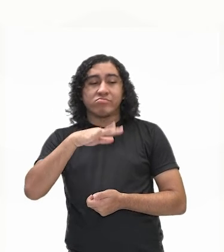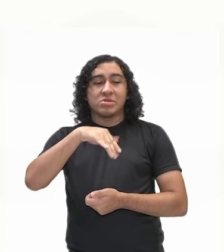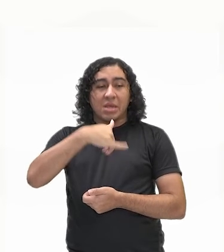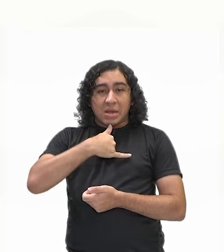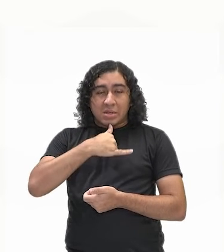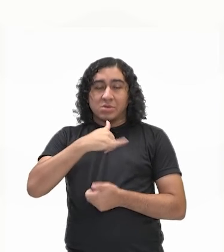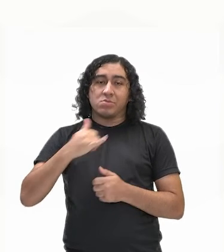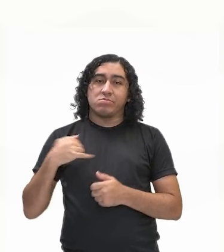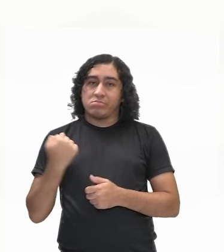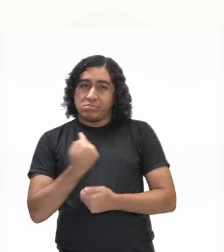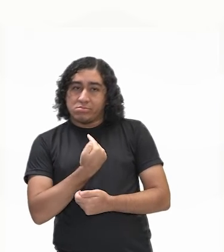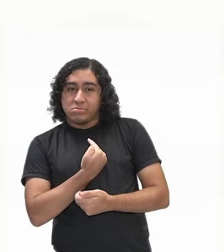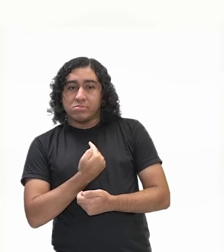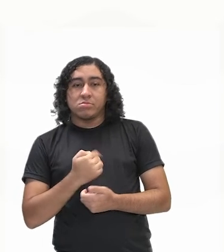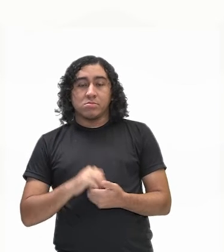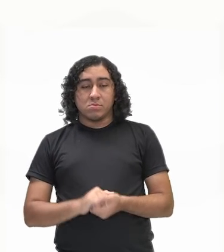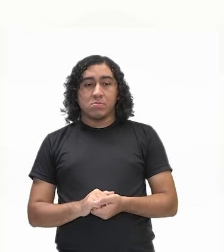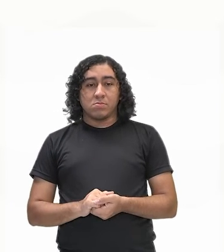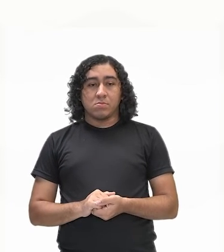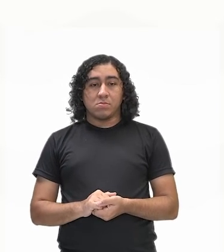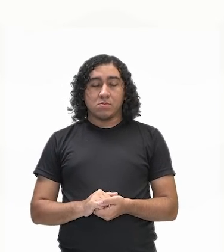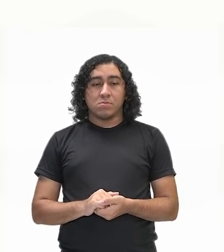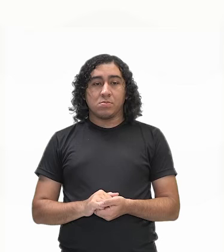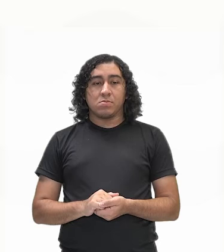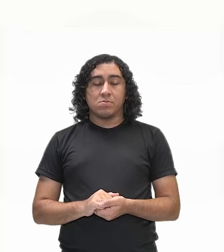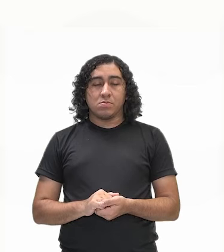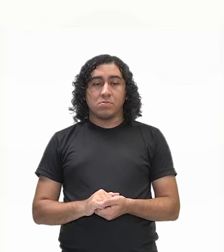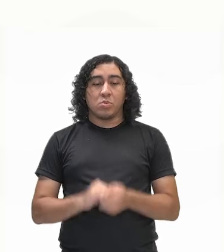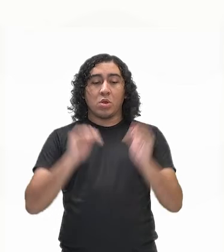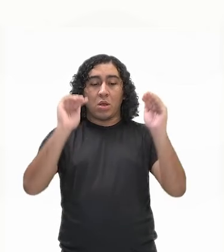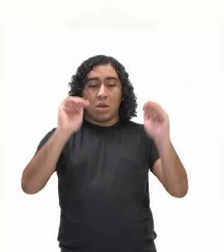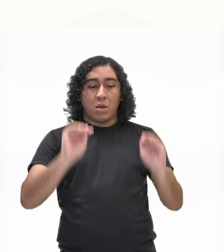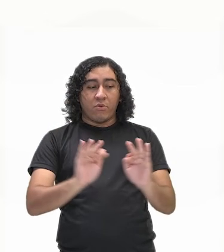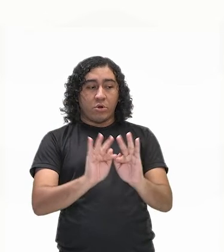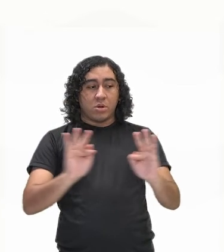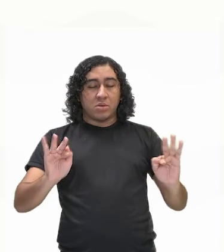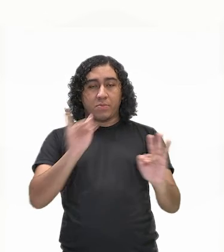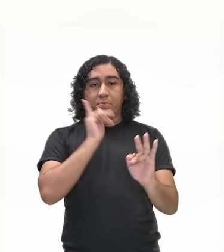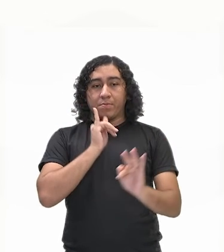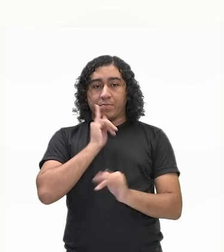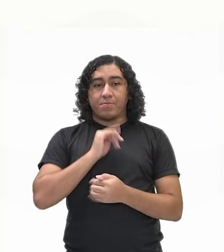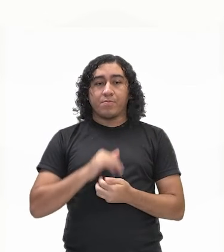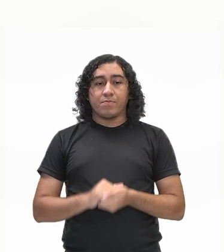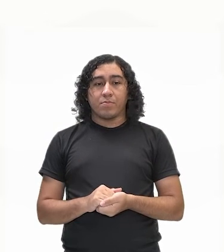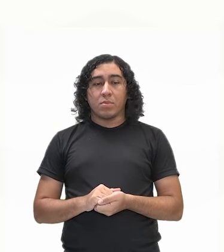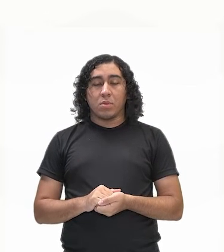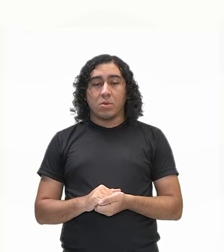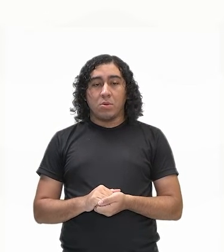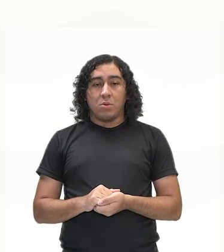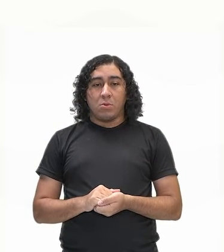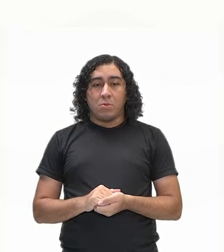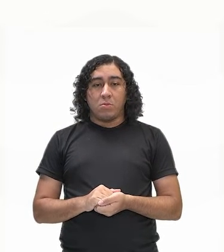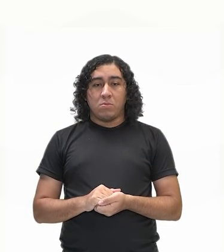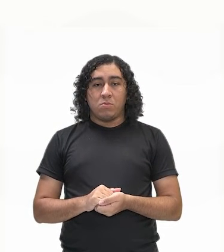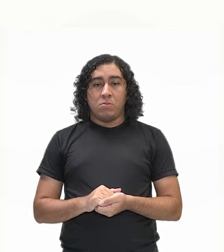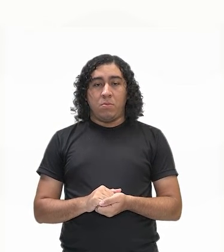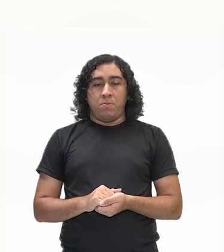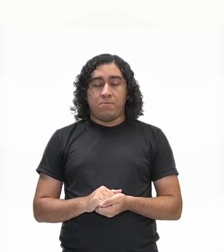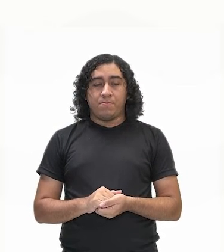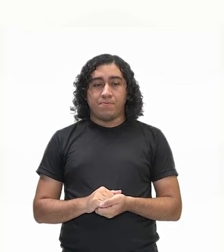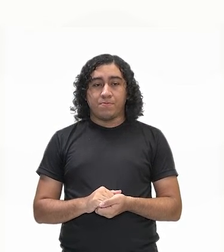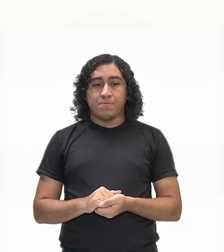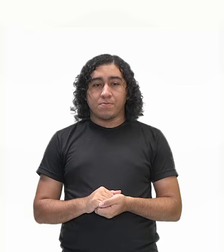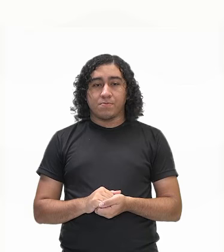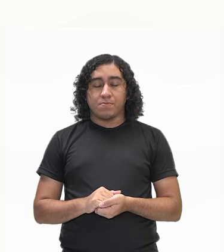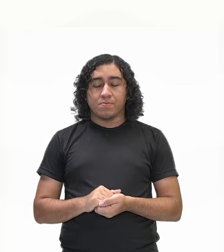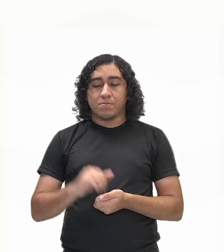estavam magoadas conosco. E o nosso último exemplo, nós temos all